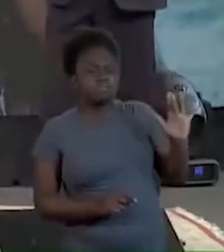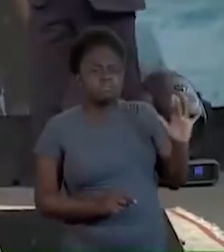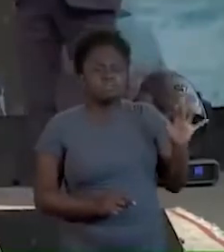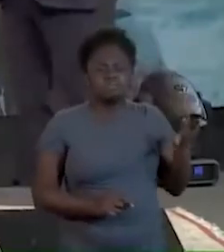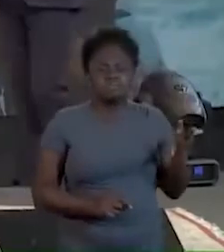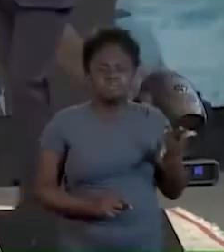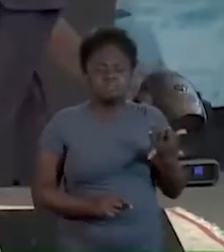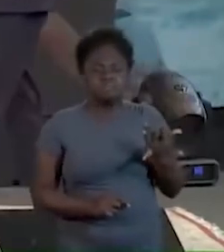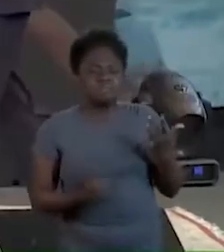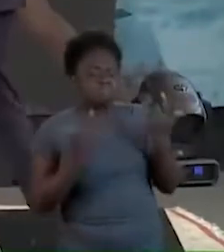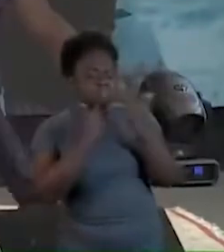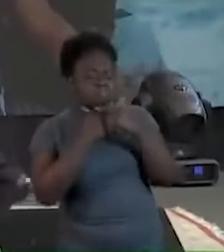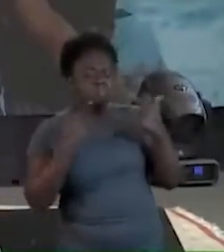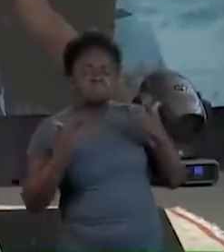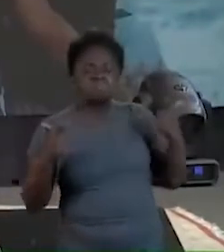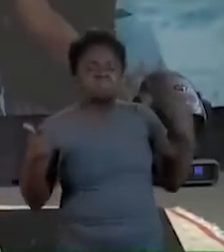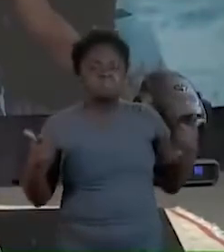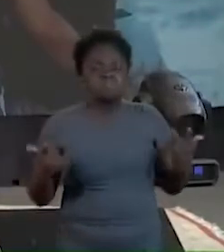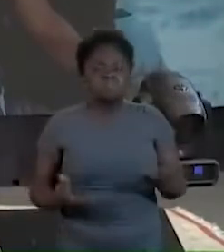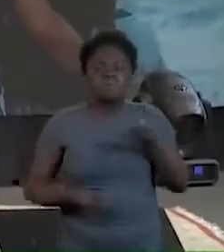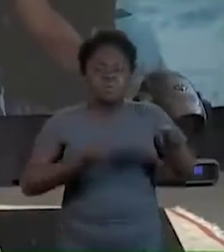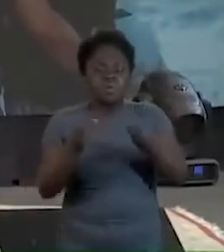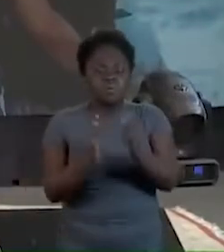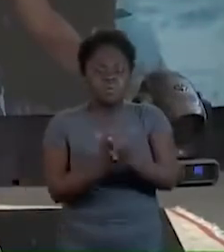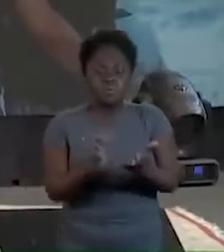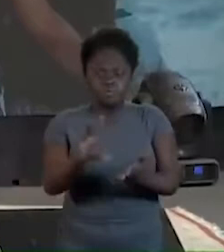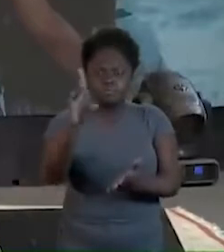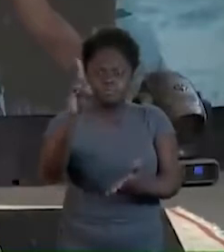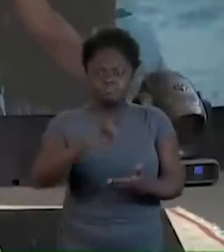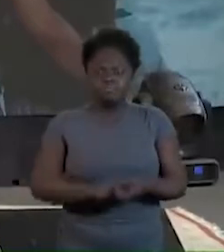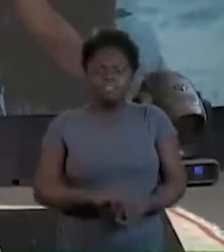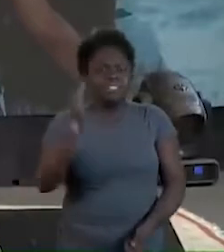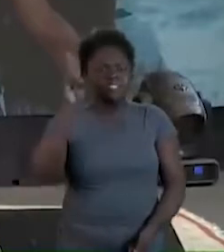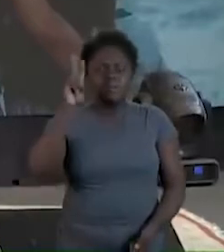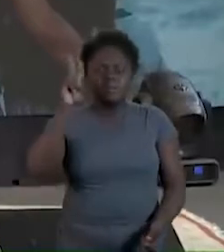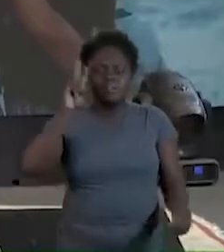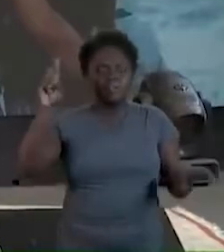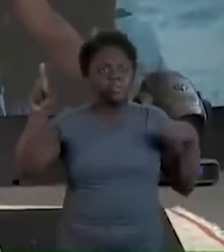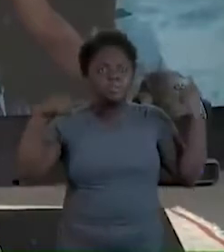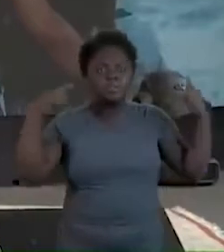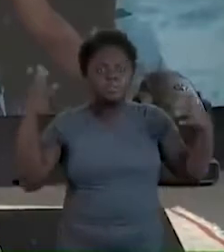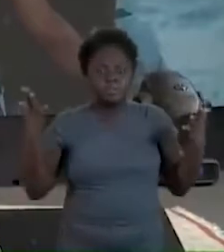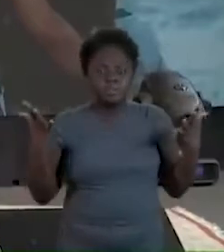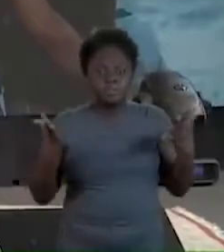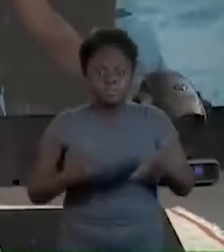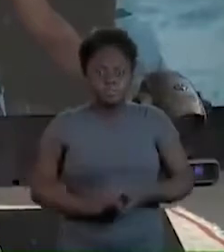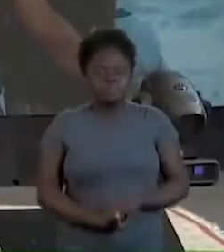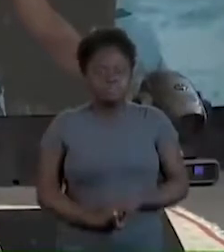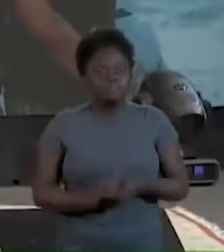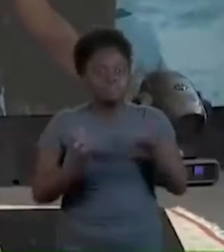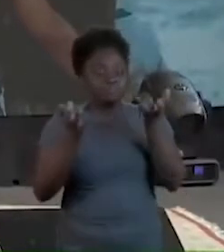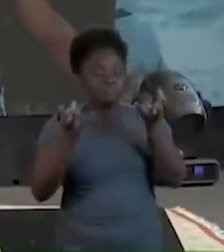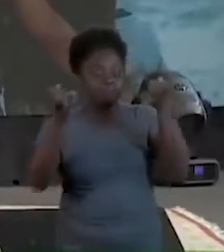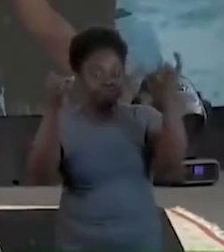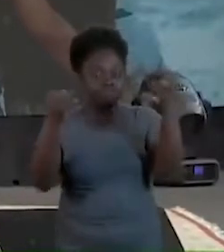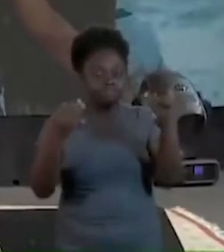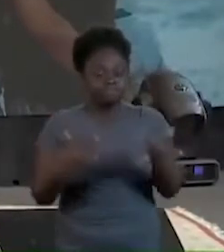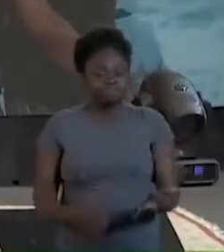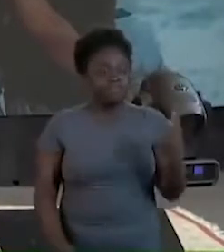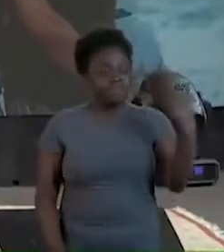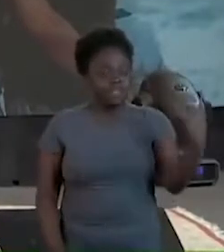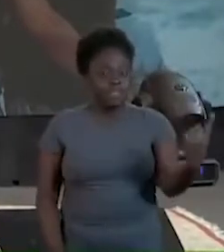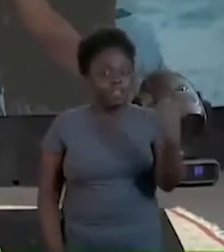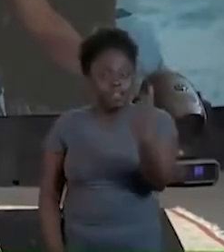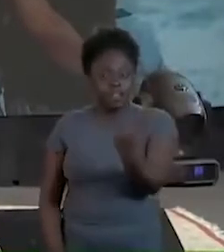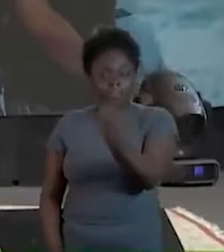e sem graça? Como que isso está na Bíblia? Que história que é essa? Eu quero falar um pouco sobre cada personagem